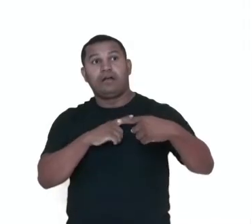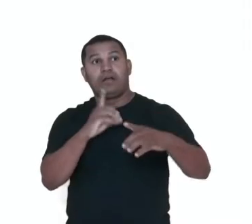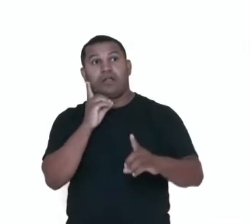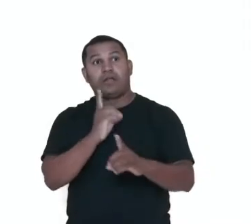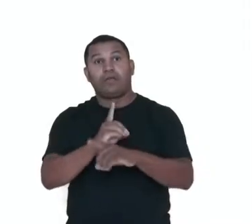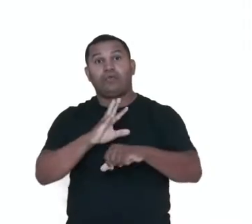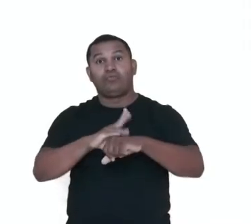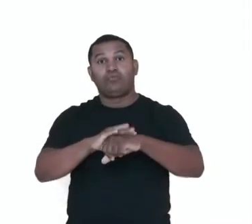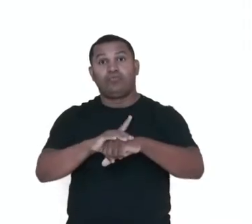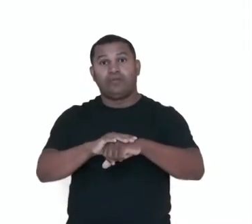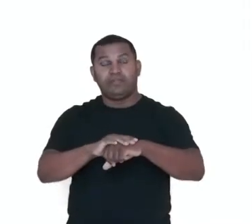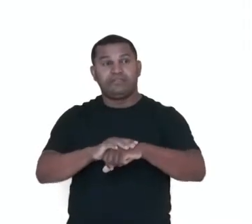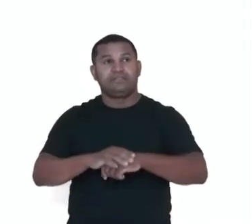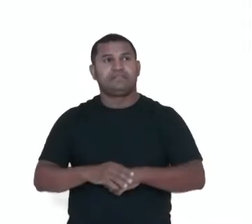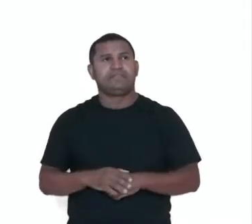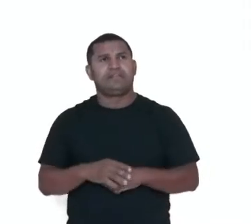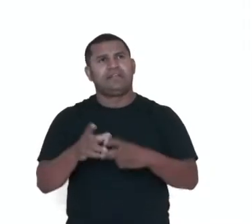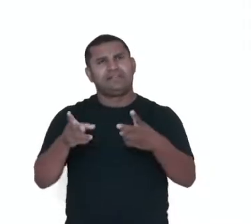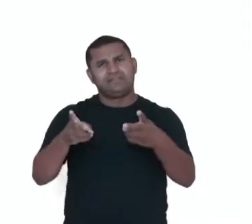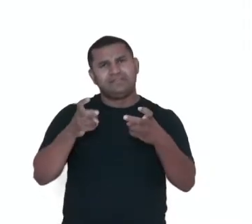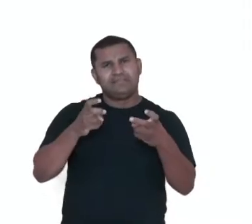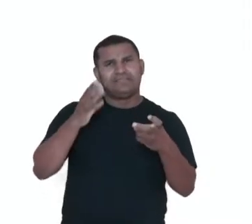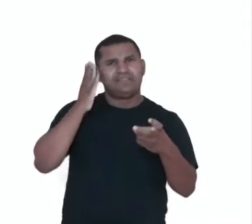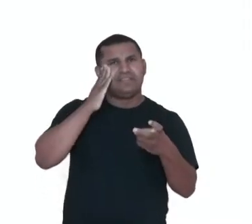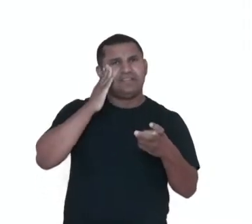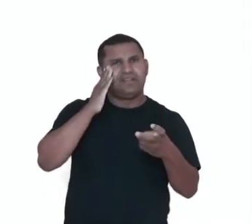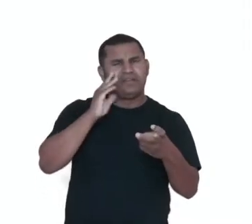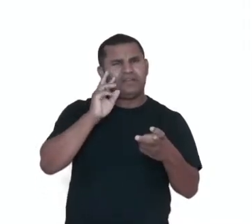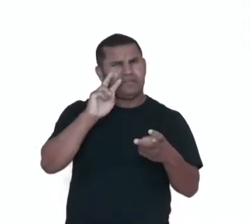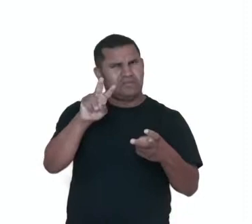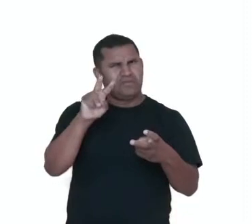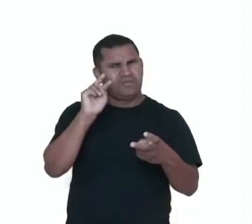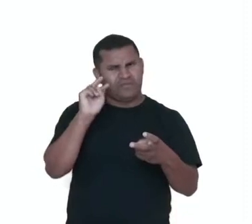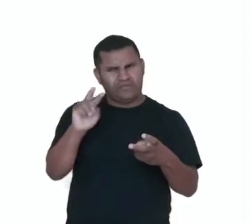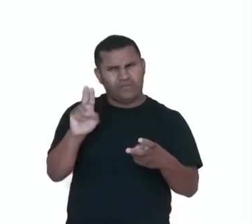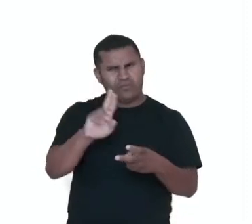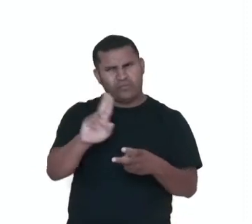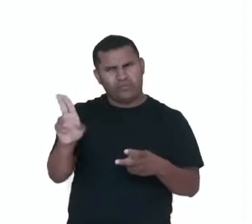já se deparou com um comentário sobre doença que você nunca tinha ouvido falar?